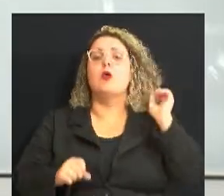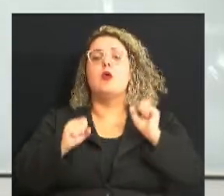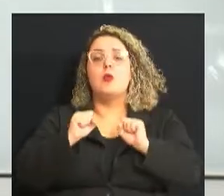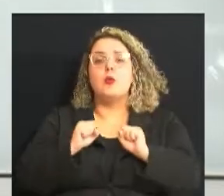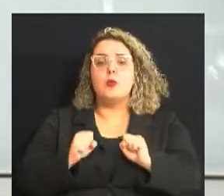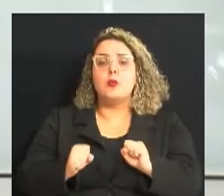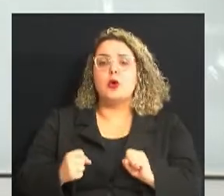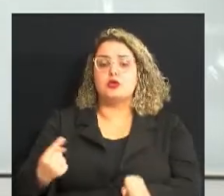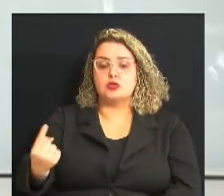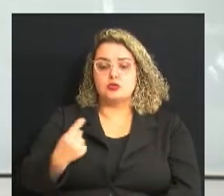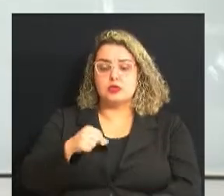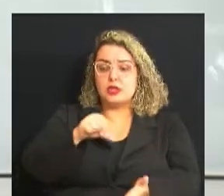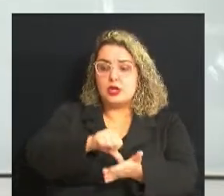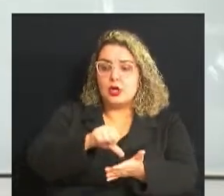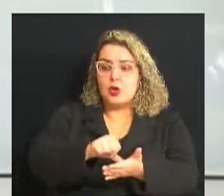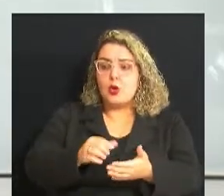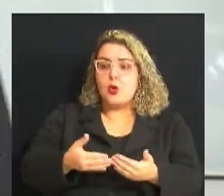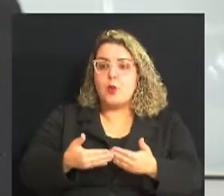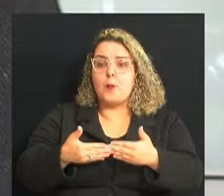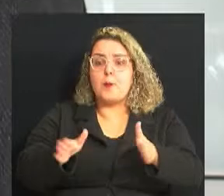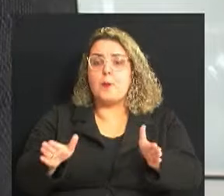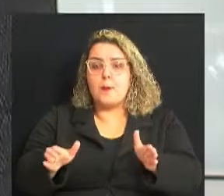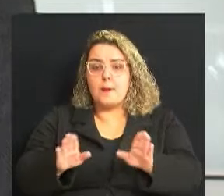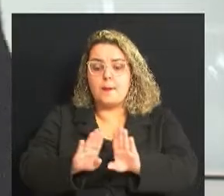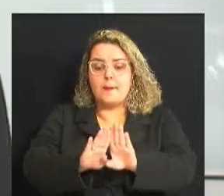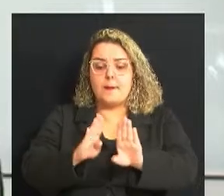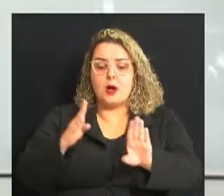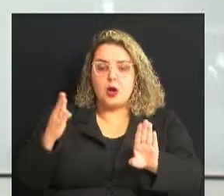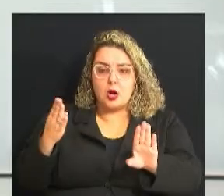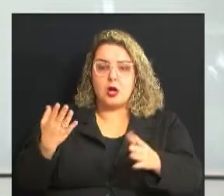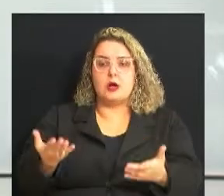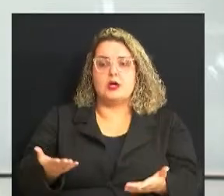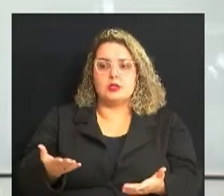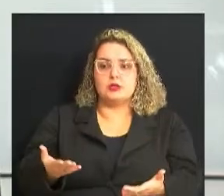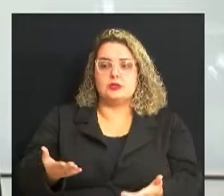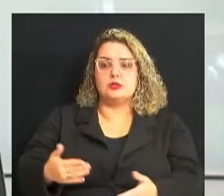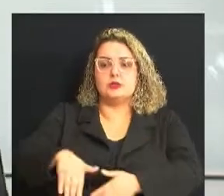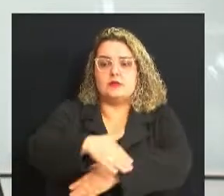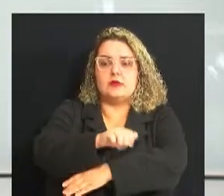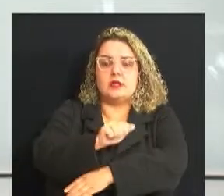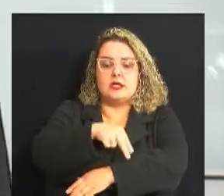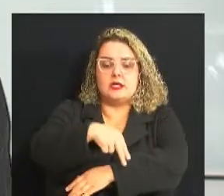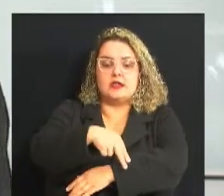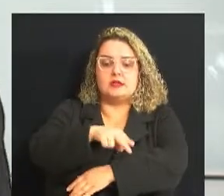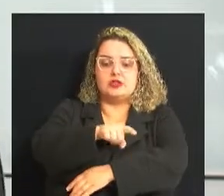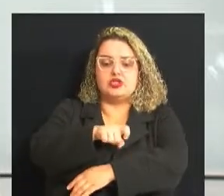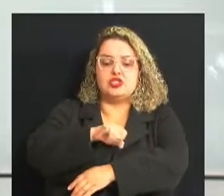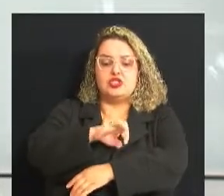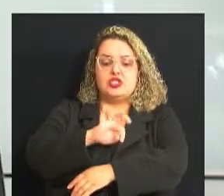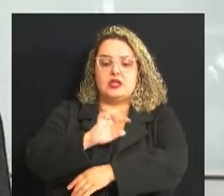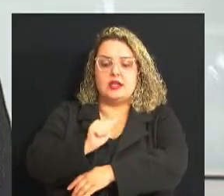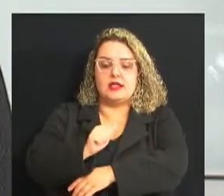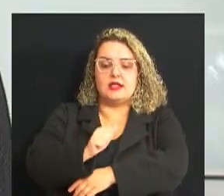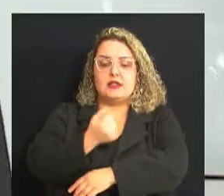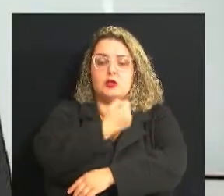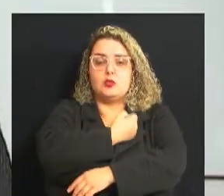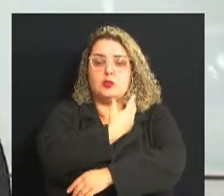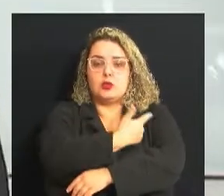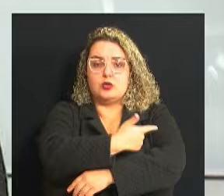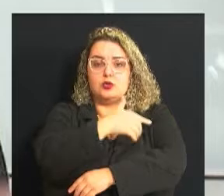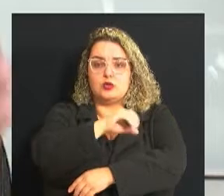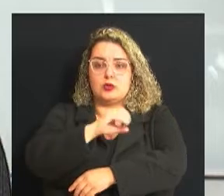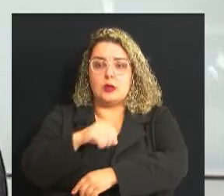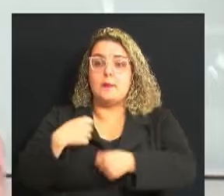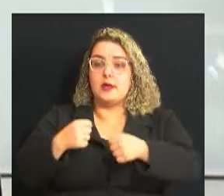à unidade Porta Aberta aqui da Prefeitura de Campinas, na Avenida Anchieta, número 200, com agendamento prévio, isso é importante, ele tem que